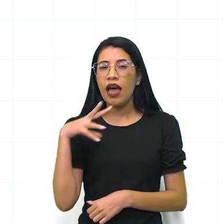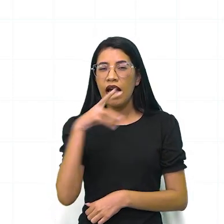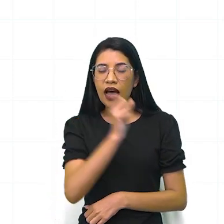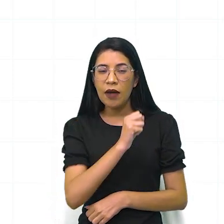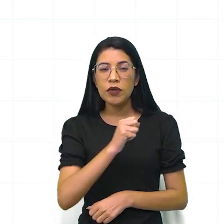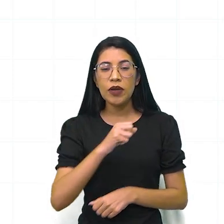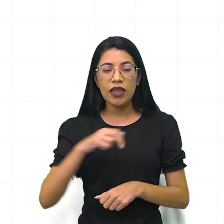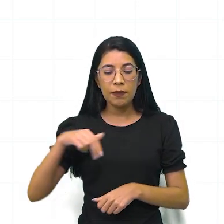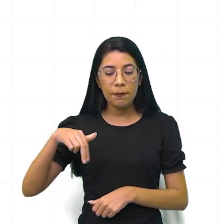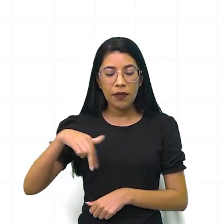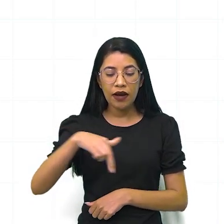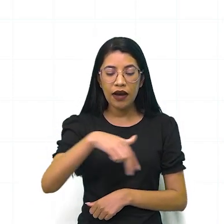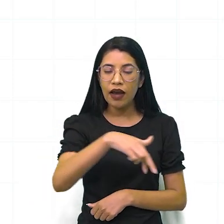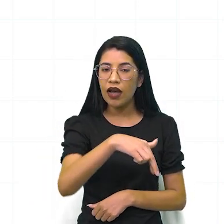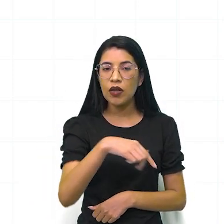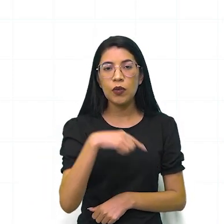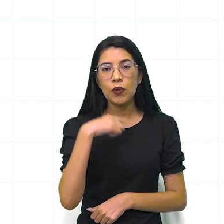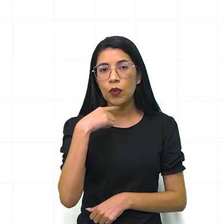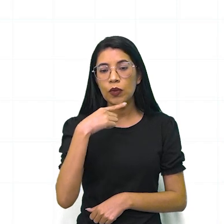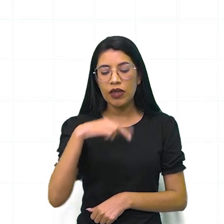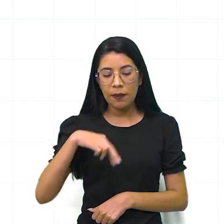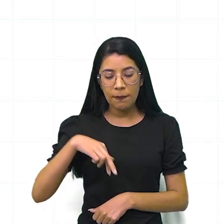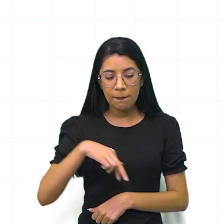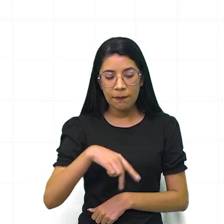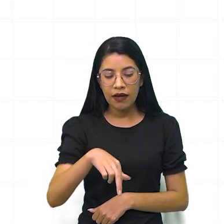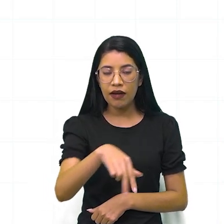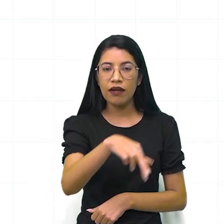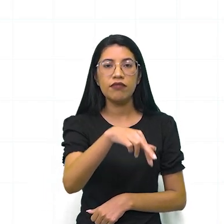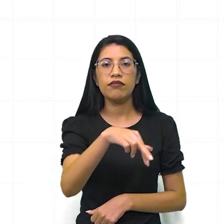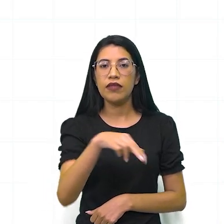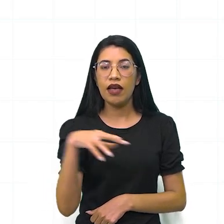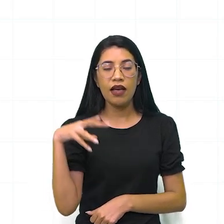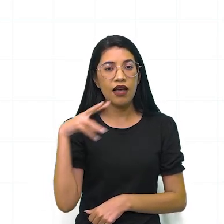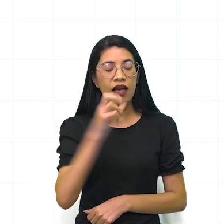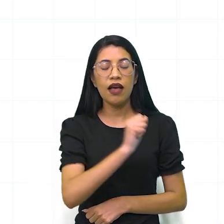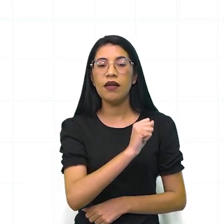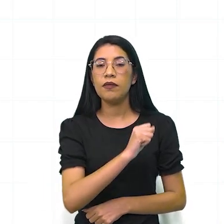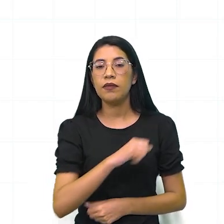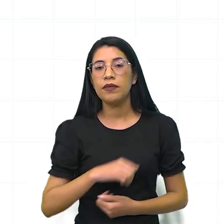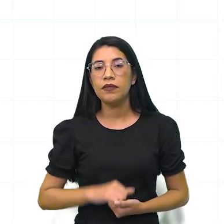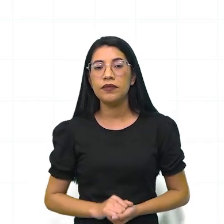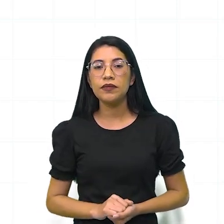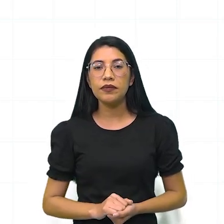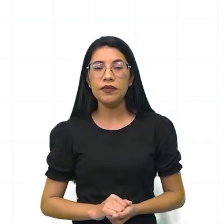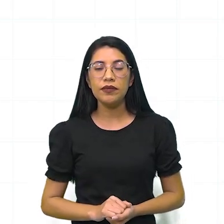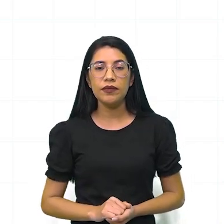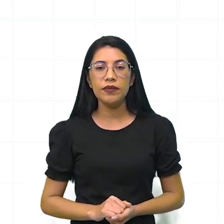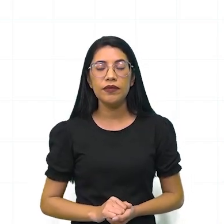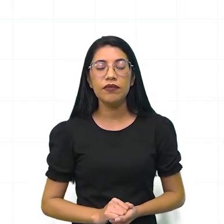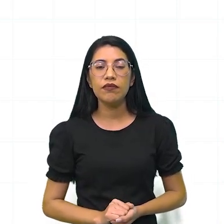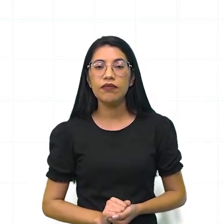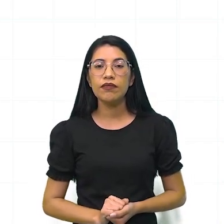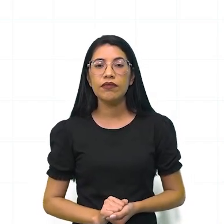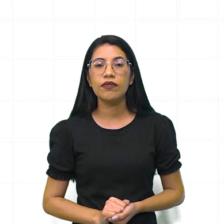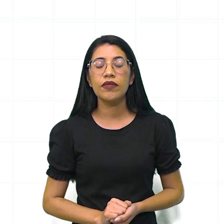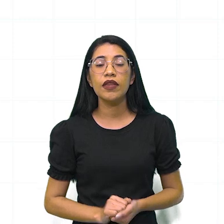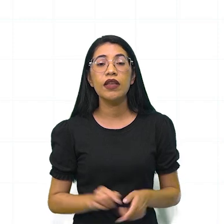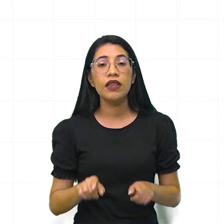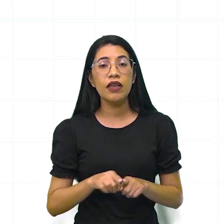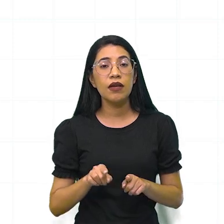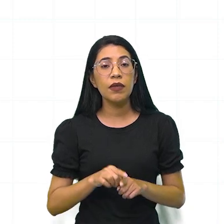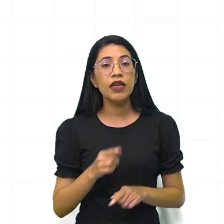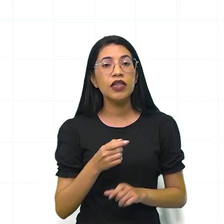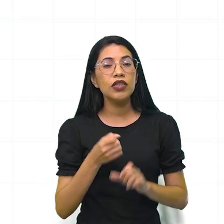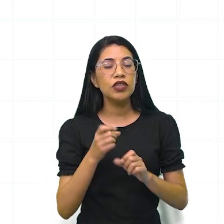tão rápido, ela não conseguia nem marcar, porque era assim, quase o flash. Certo? Aí nós temos outro tipo